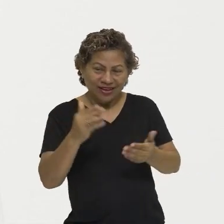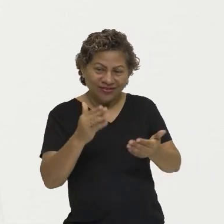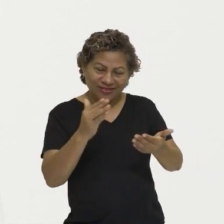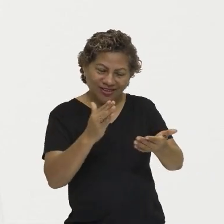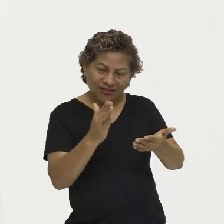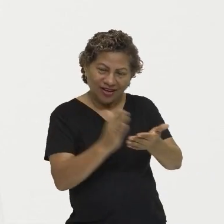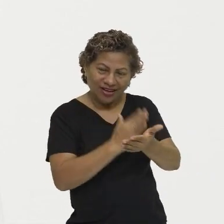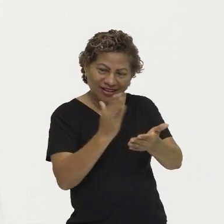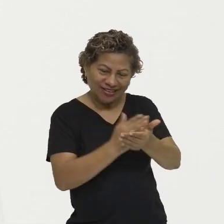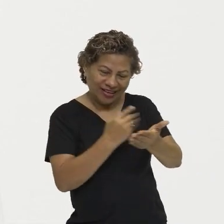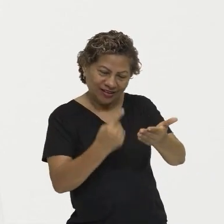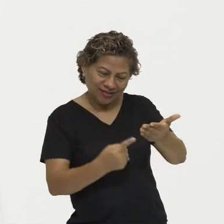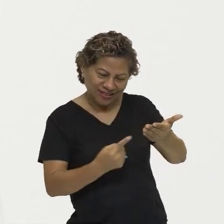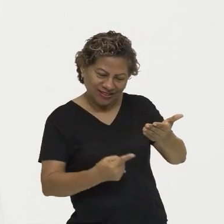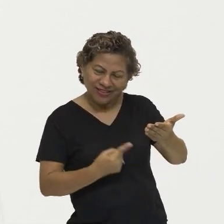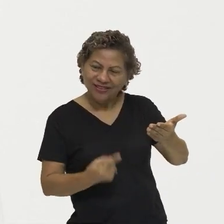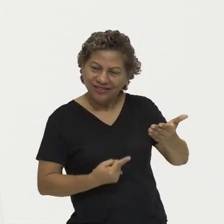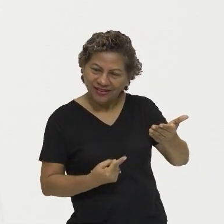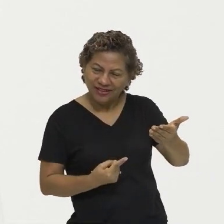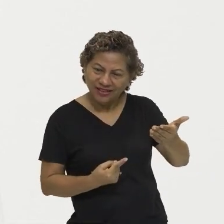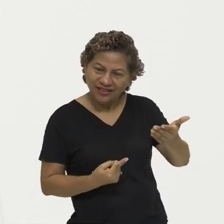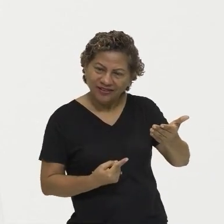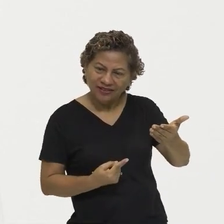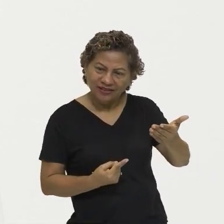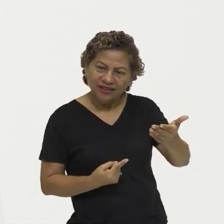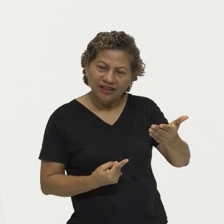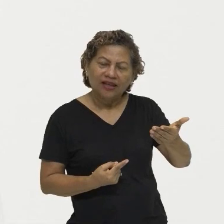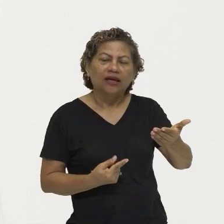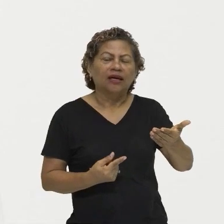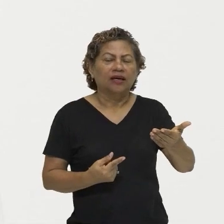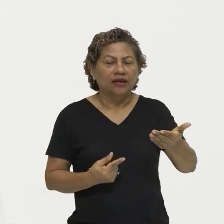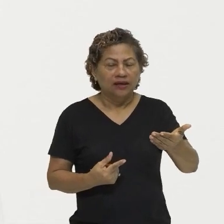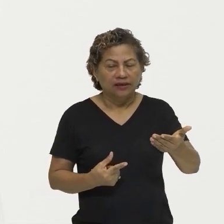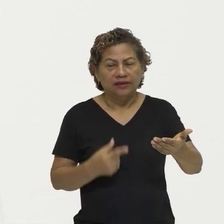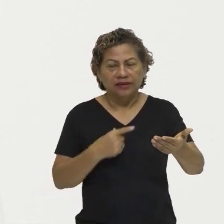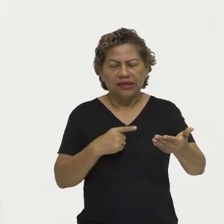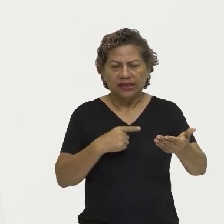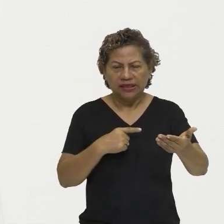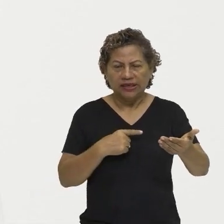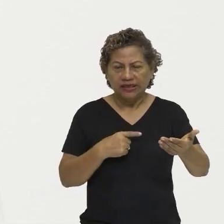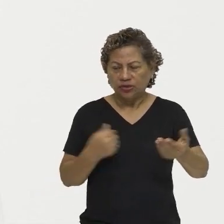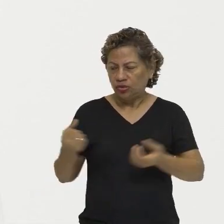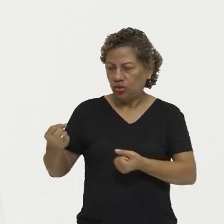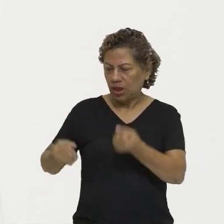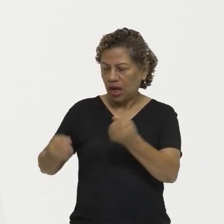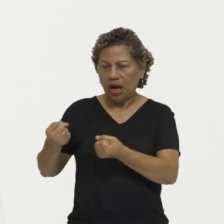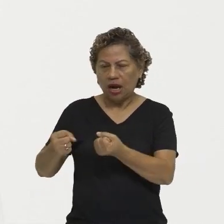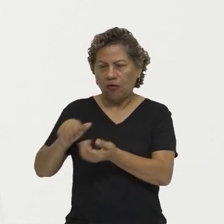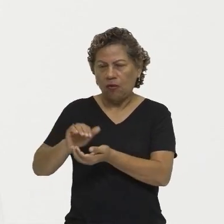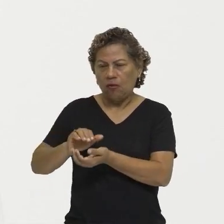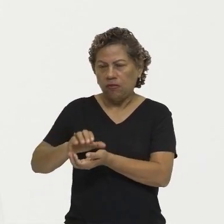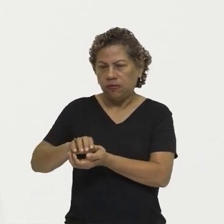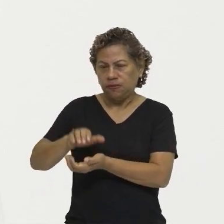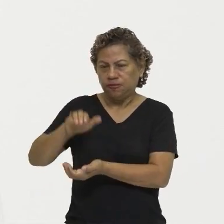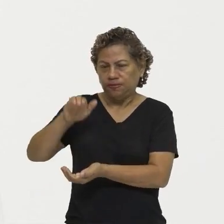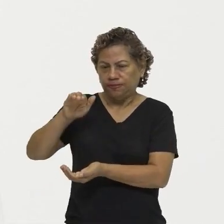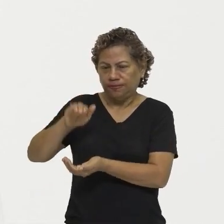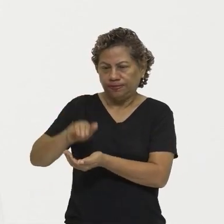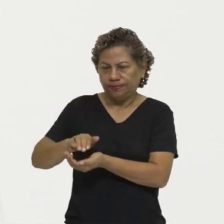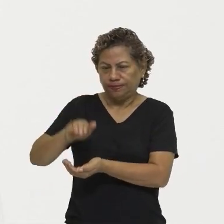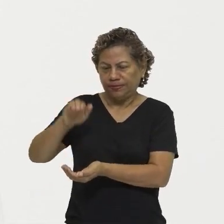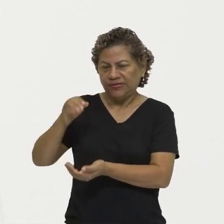as páginas do seu caderno, com a mola que está envolvendo o amortecedor de um carro, é claro que essas molas são